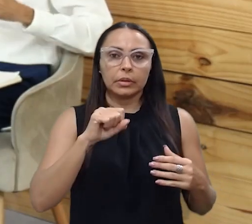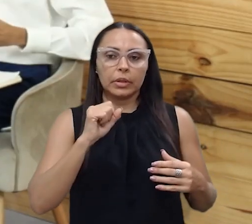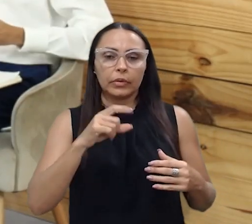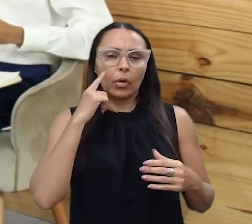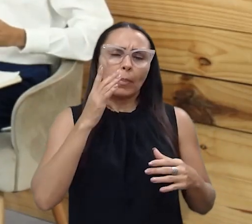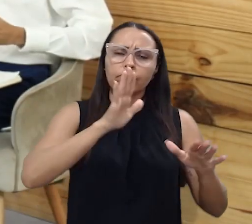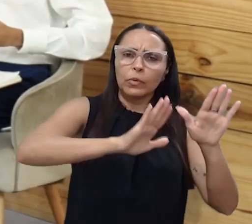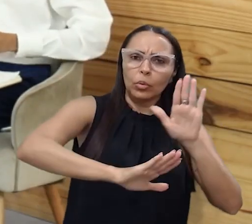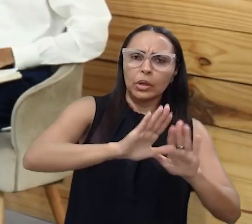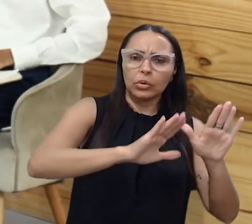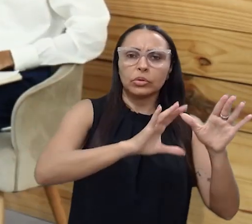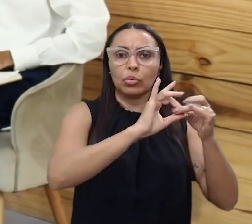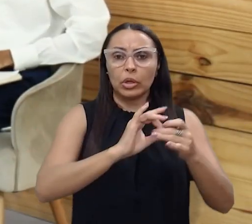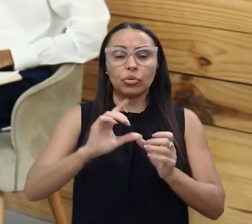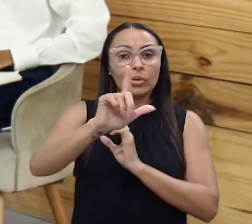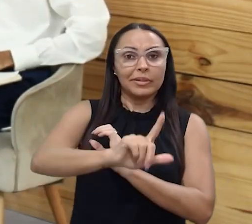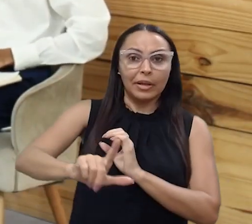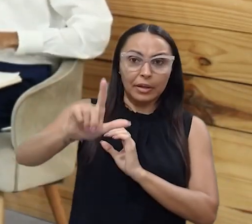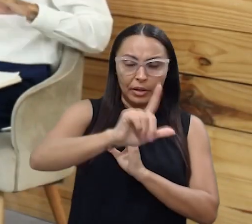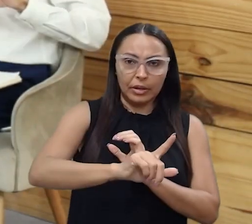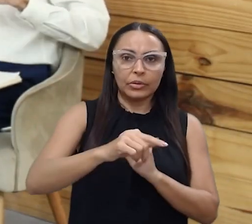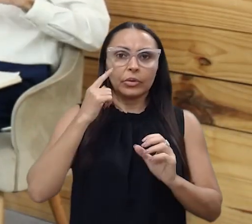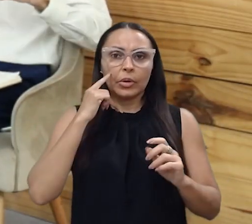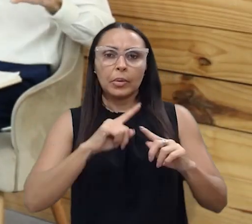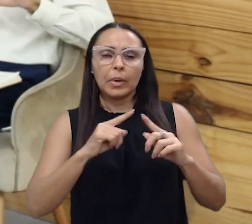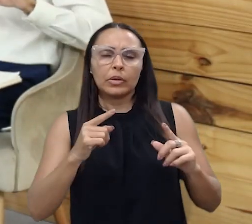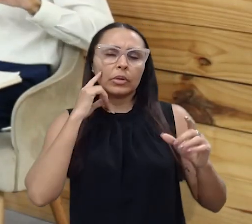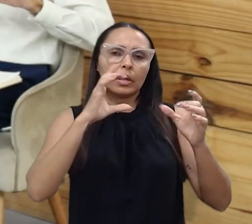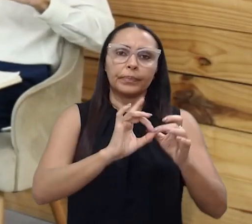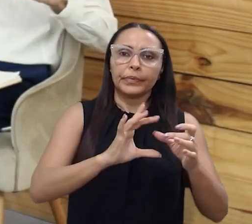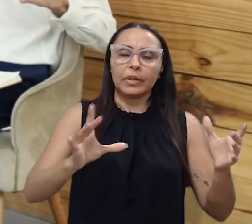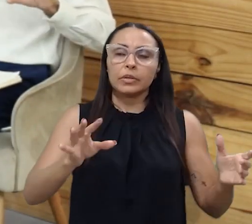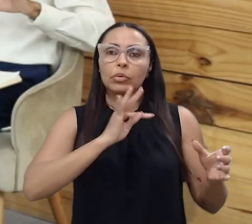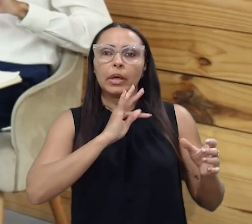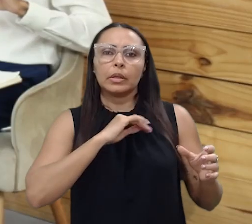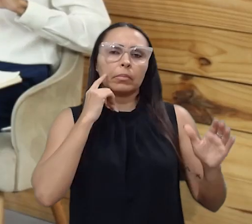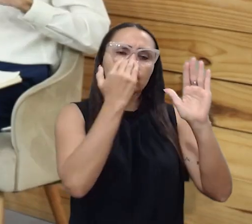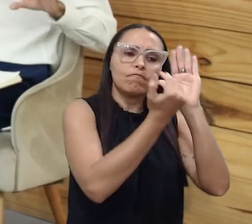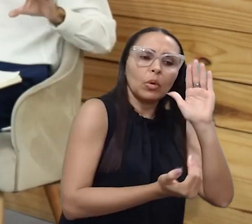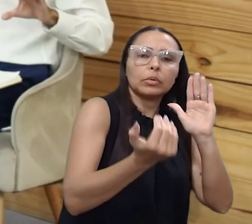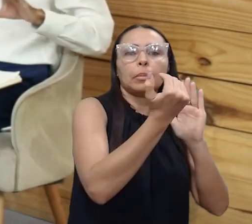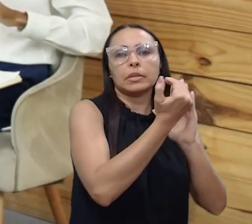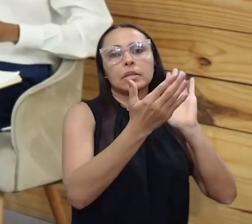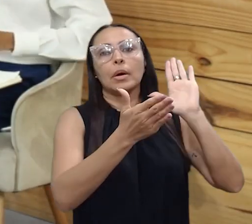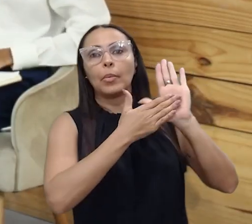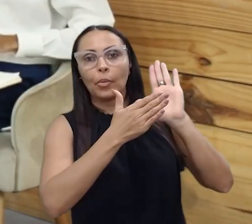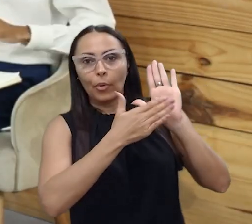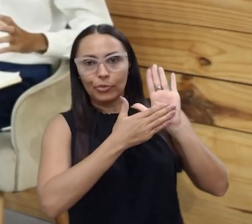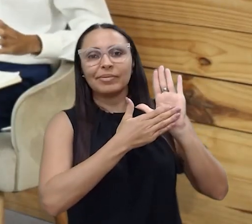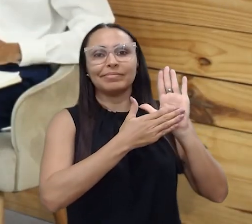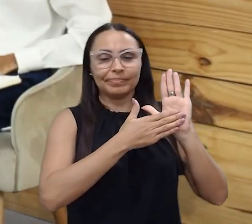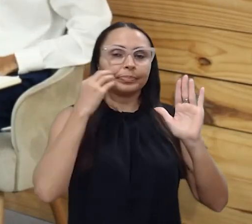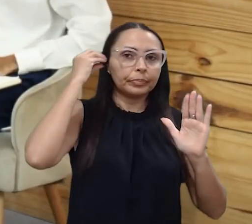forma cuidadosa textos literários, né, mas cuja extensão técnica não ultrapassasse a proposta deles